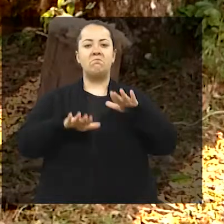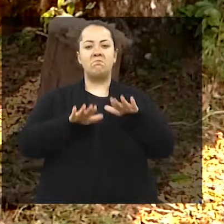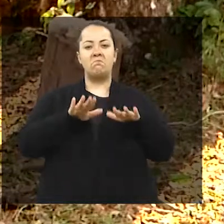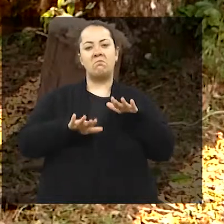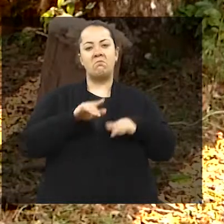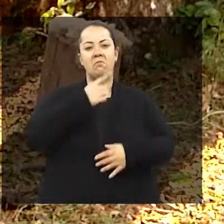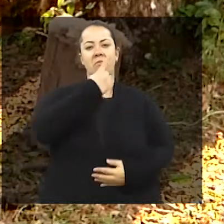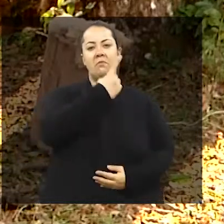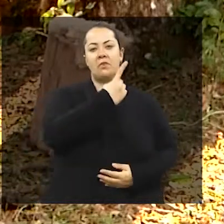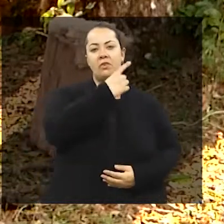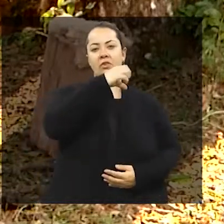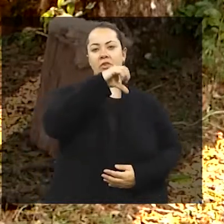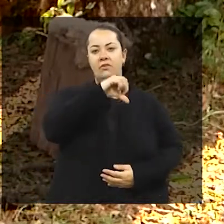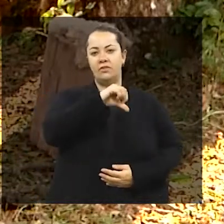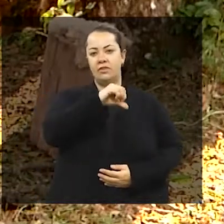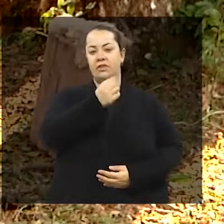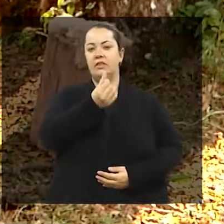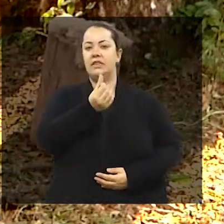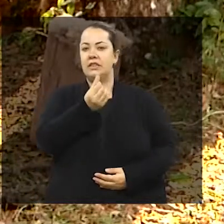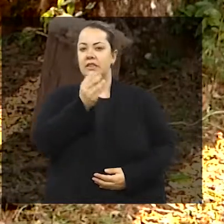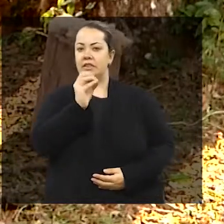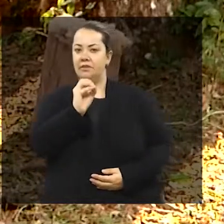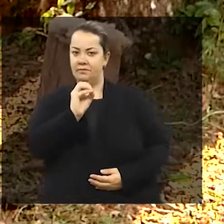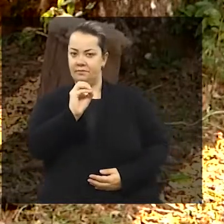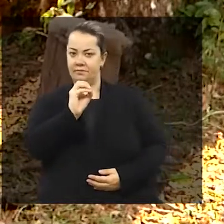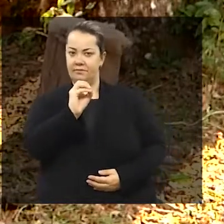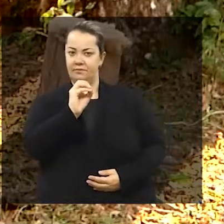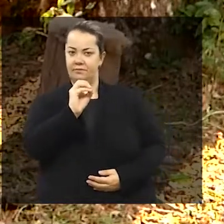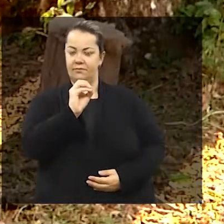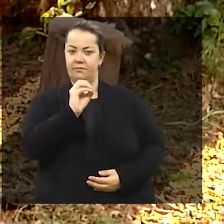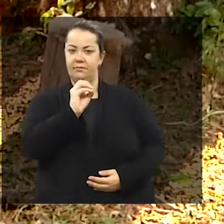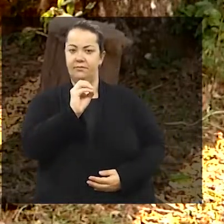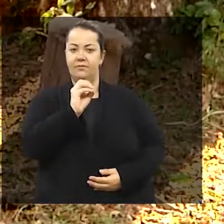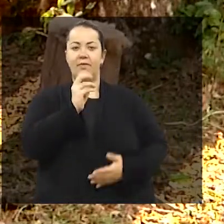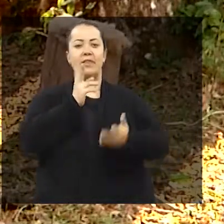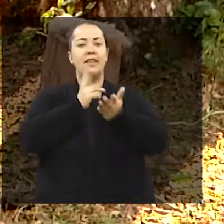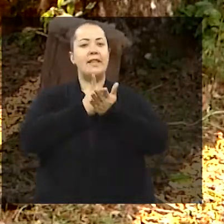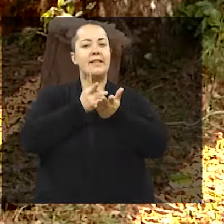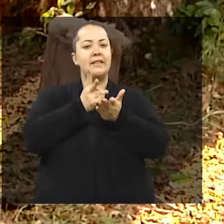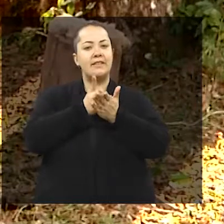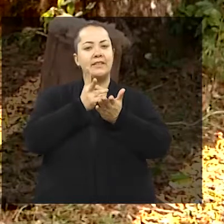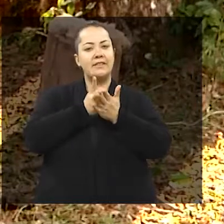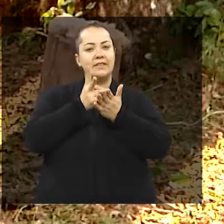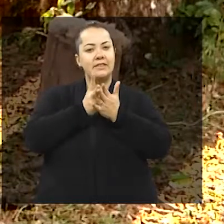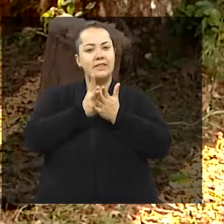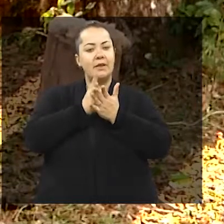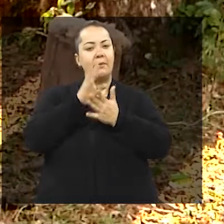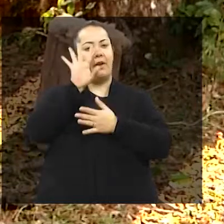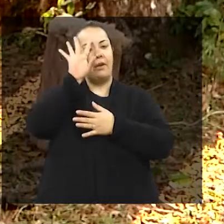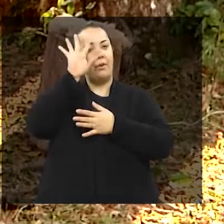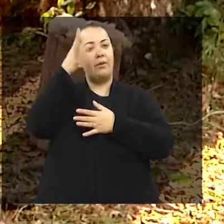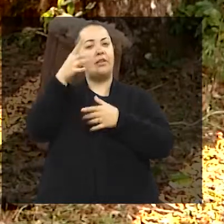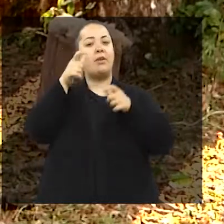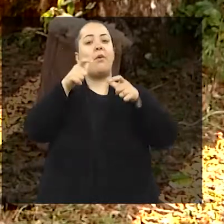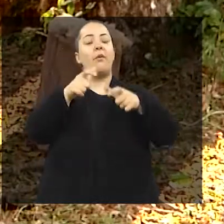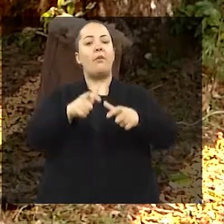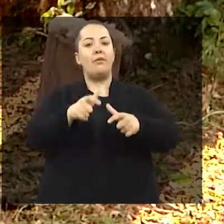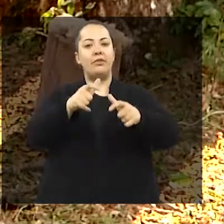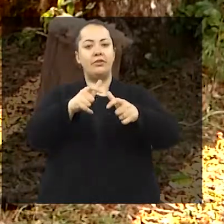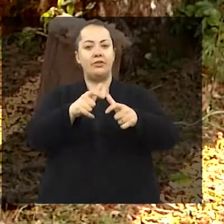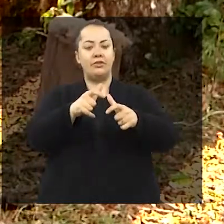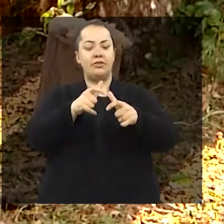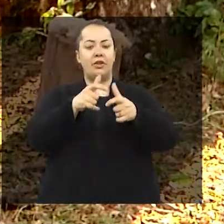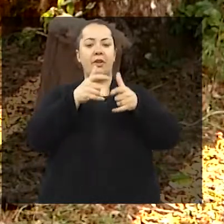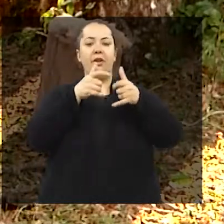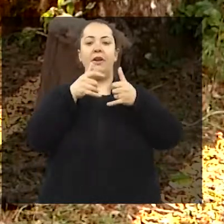aí mais veteranos aonde que sempre os primeiros acampamentos aconteceram na Praça da